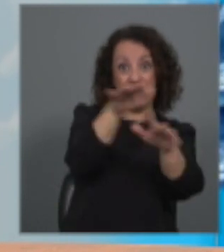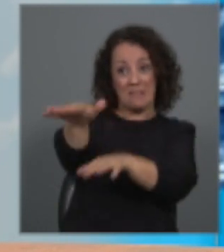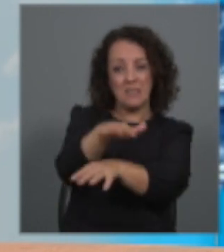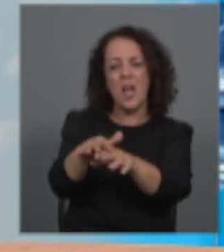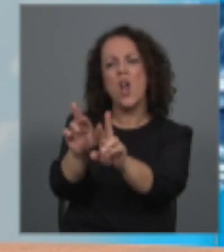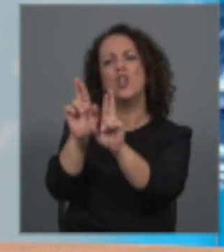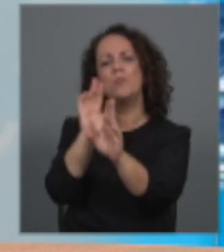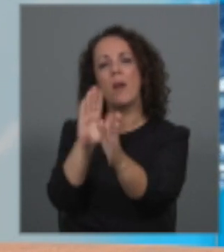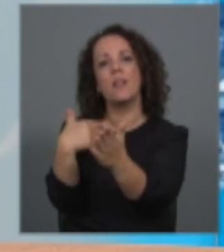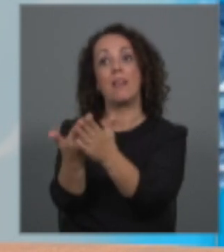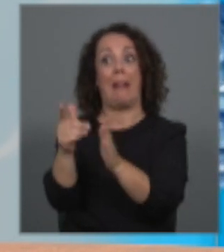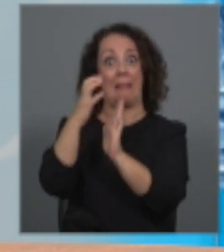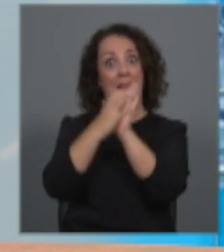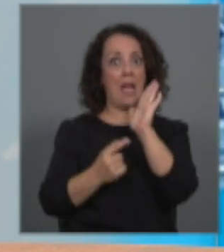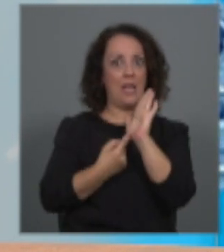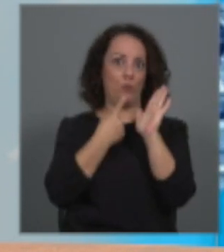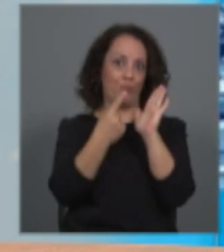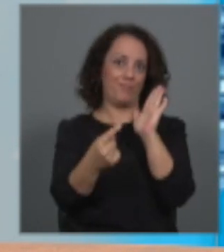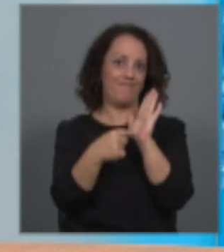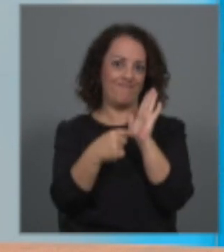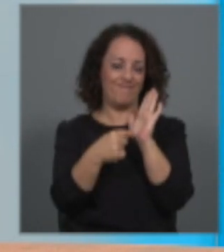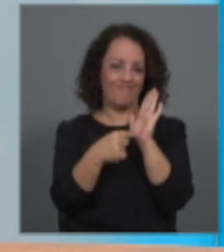começa com este texto: